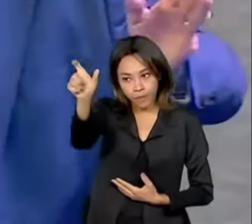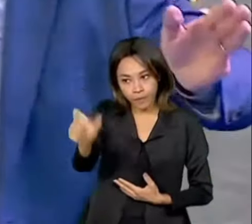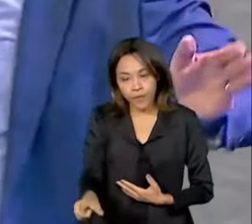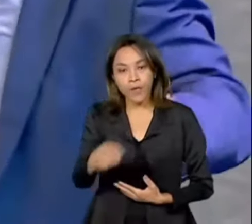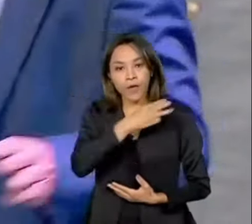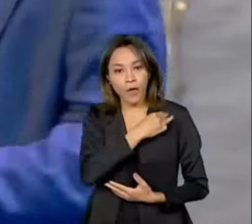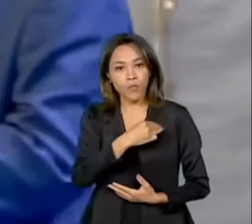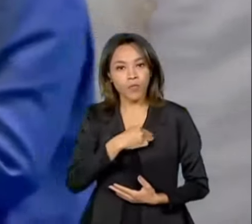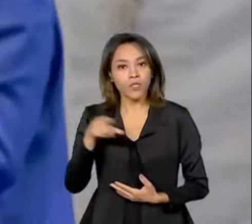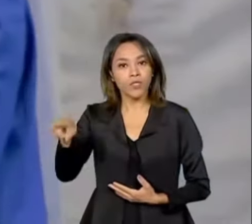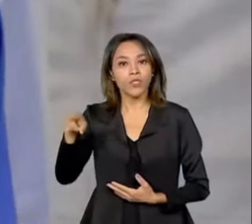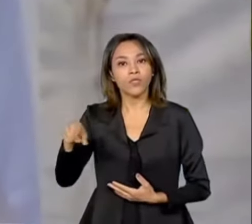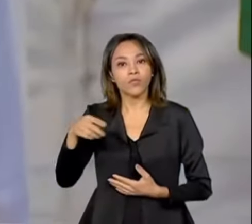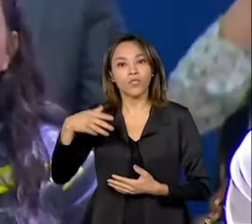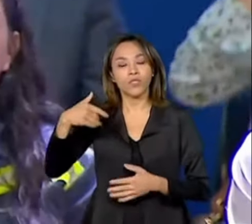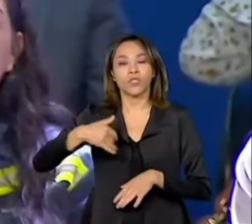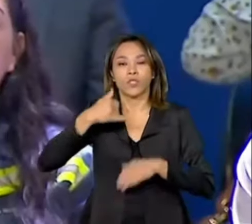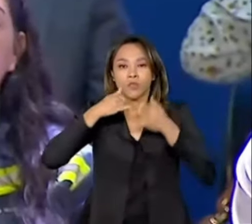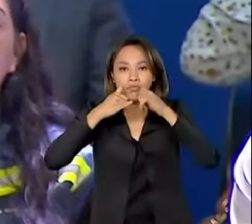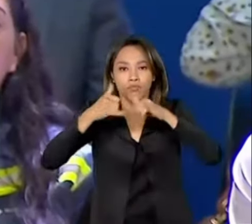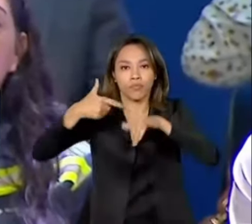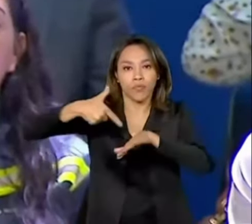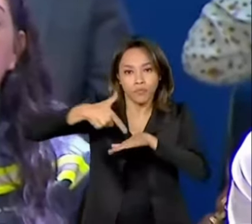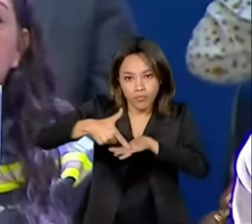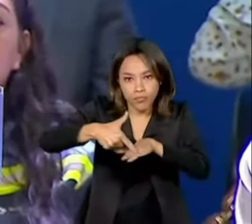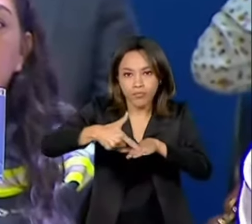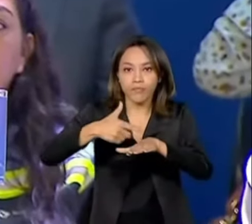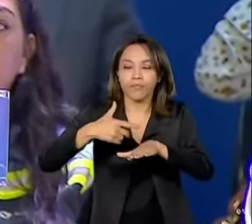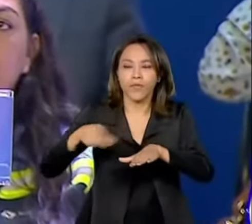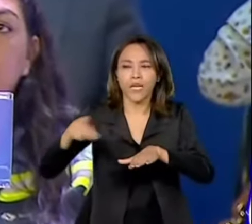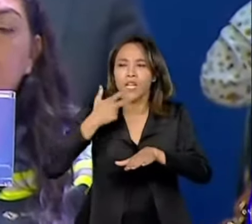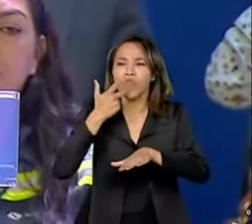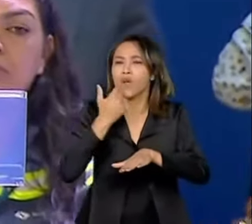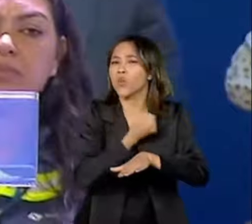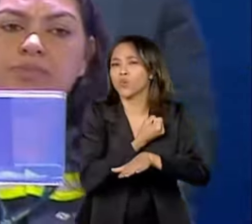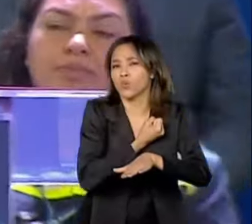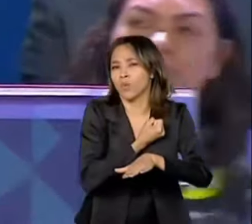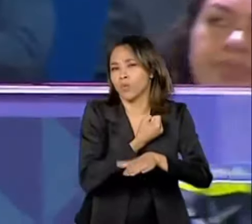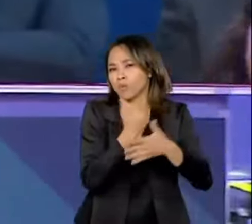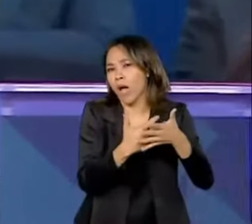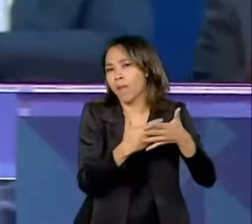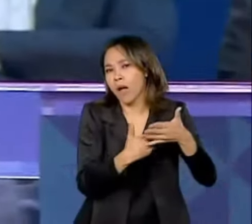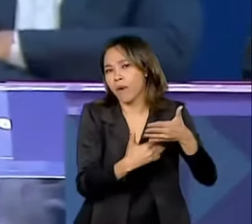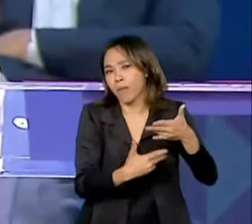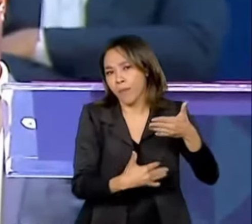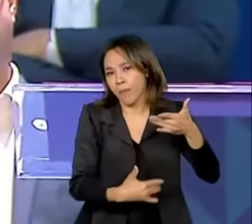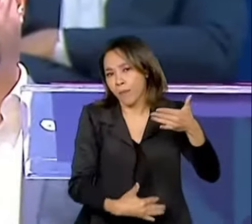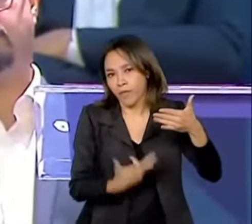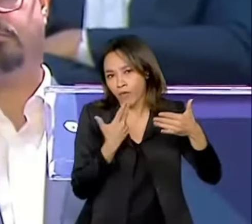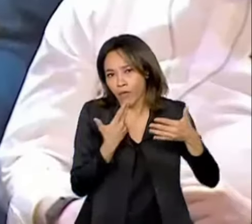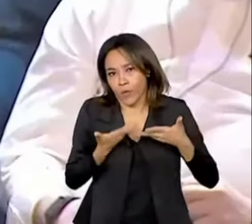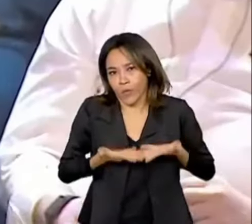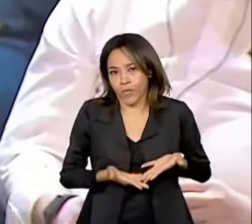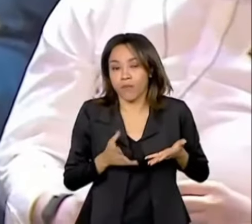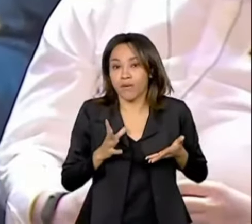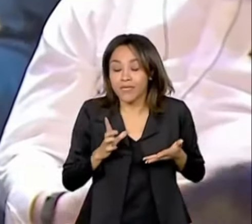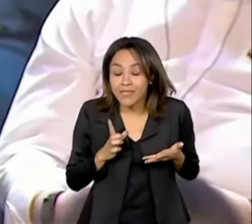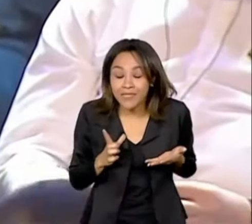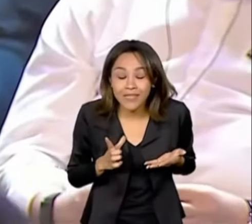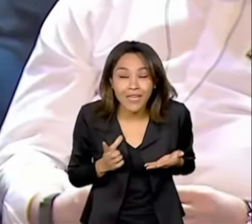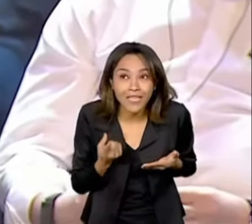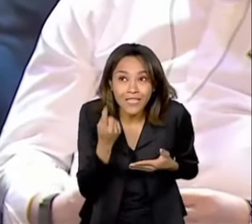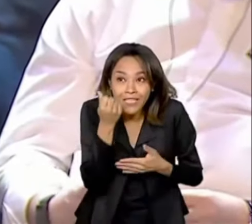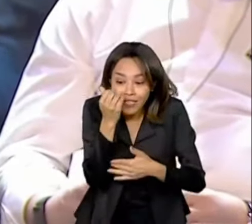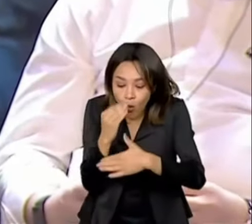companheiro ministro de Minas e Energia. Ele não falou os números aqui, mas o que está projetado de investimento